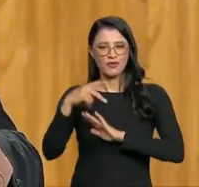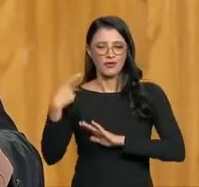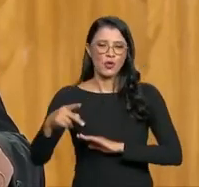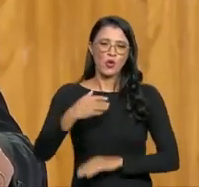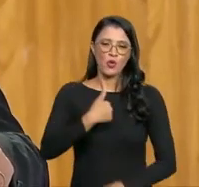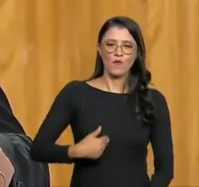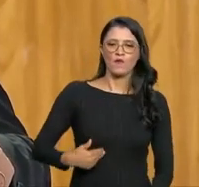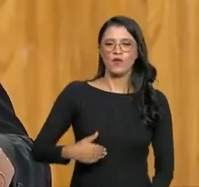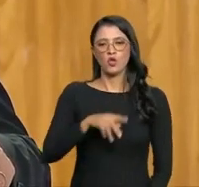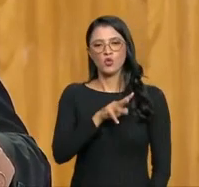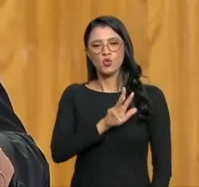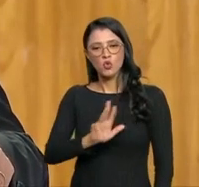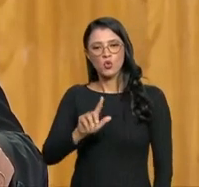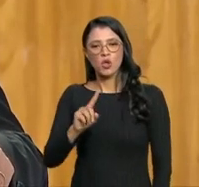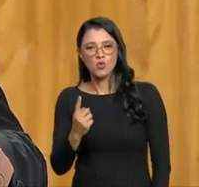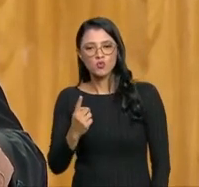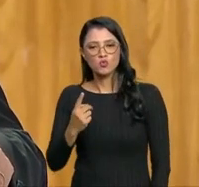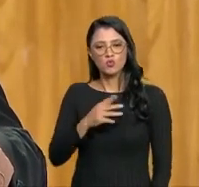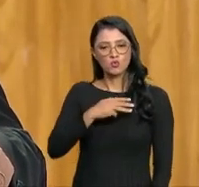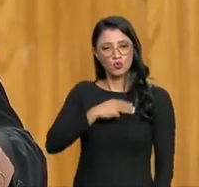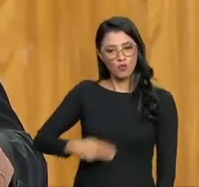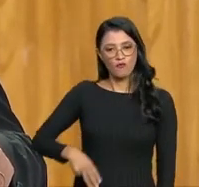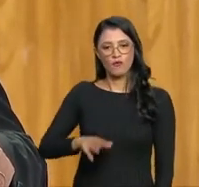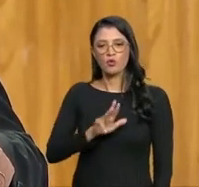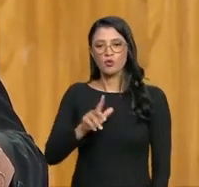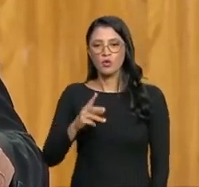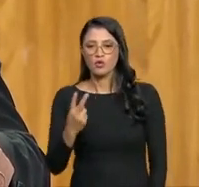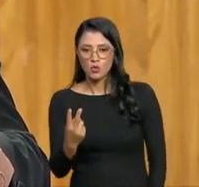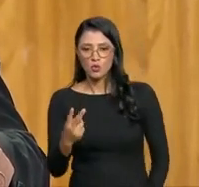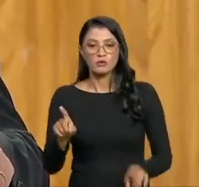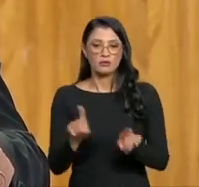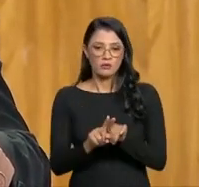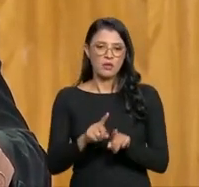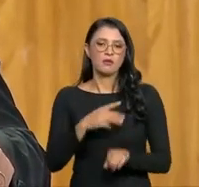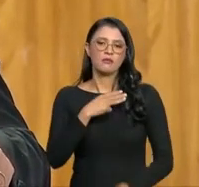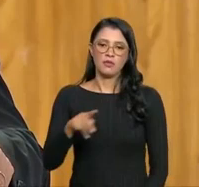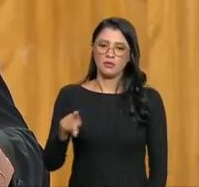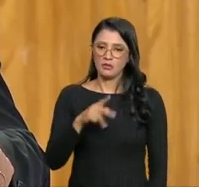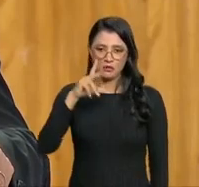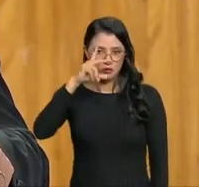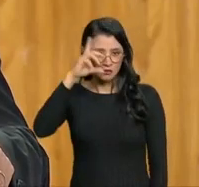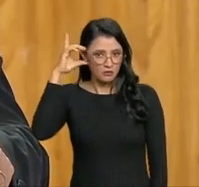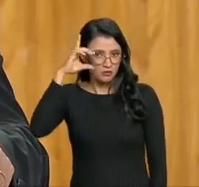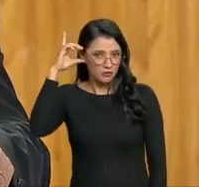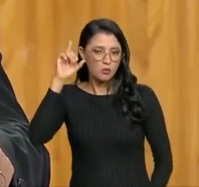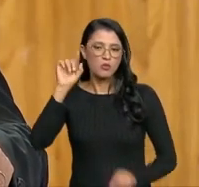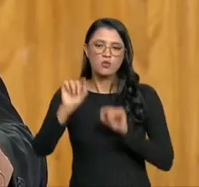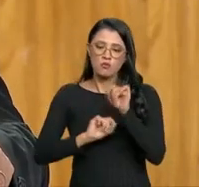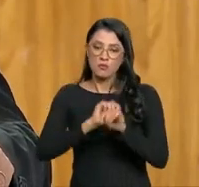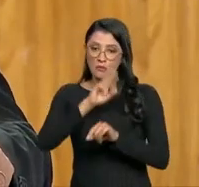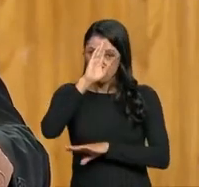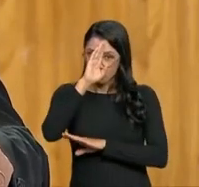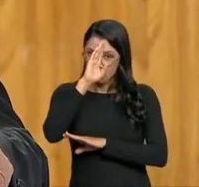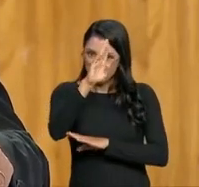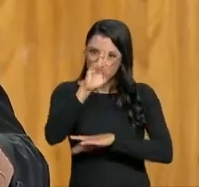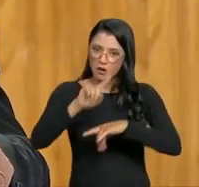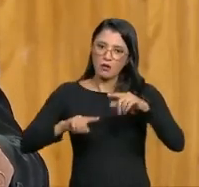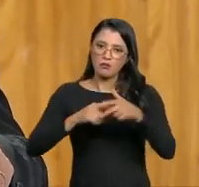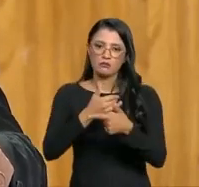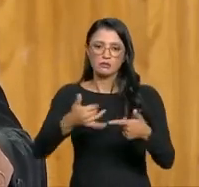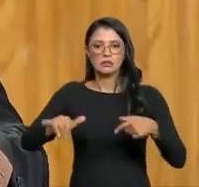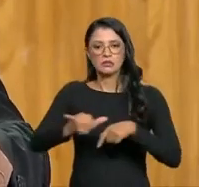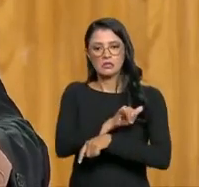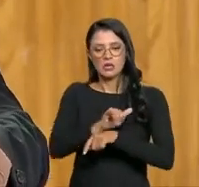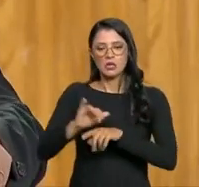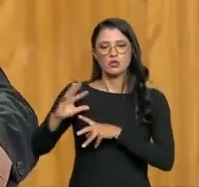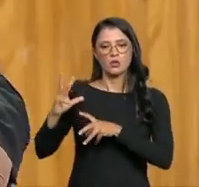governo Lula 2, presidenta Dilma, que a principal ferramenta de distribuição de renda, somado com todos os programas sociais,